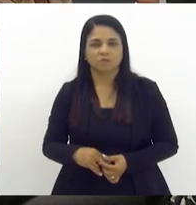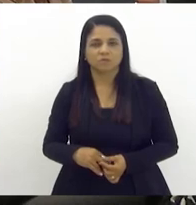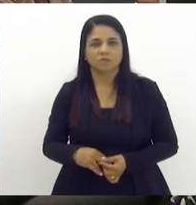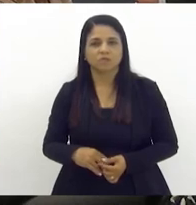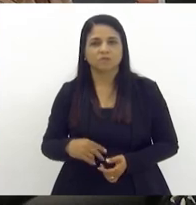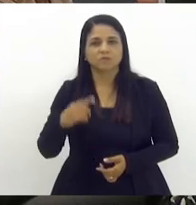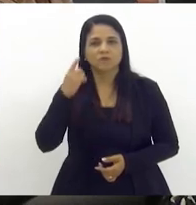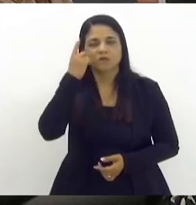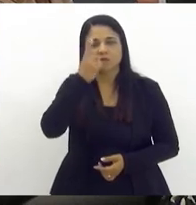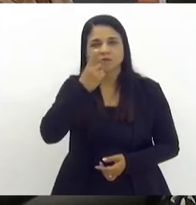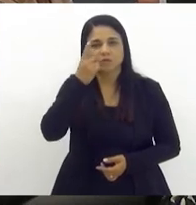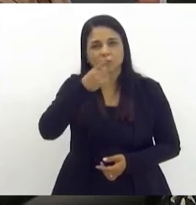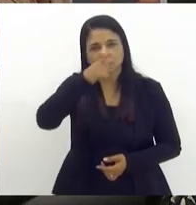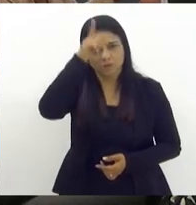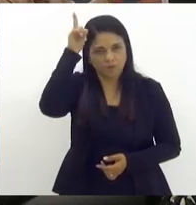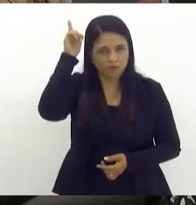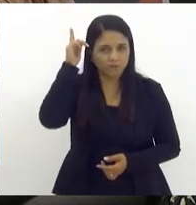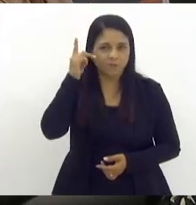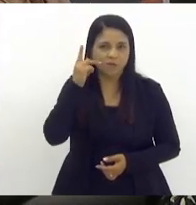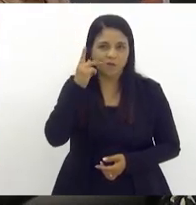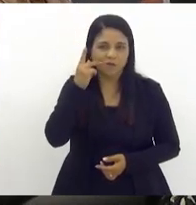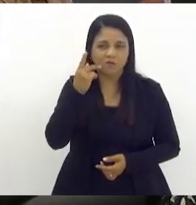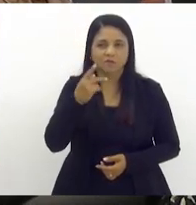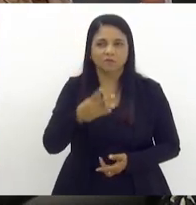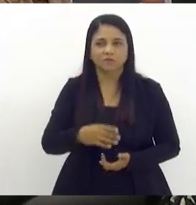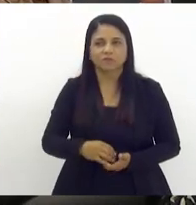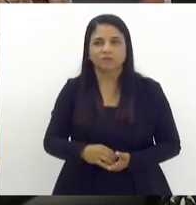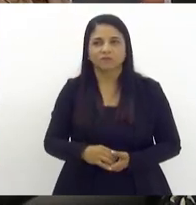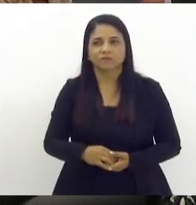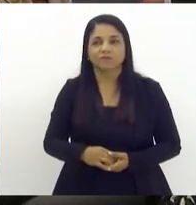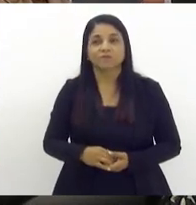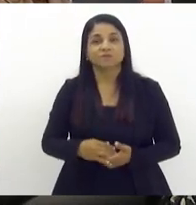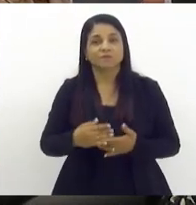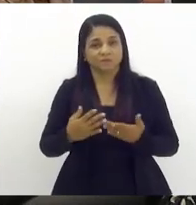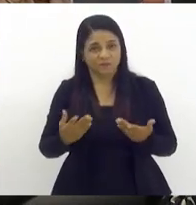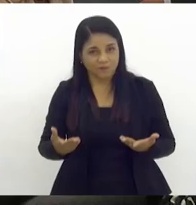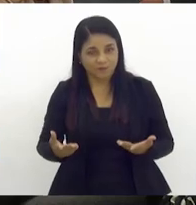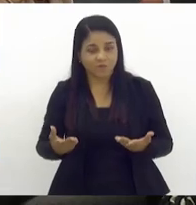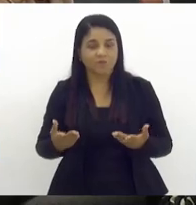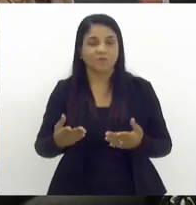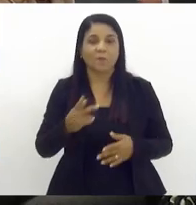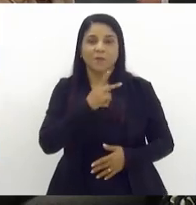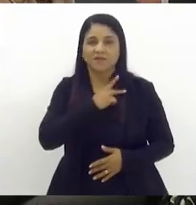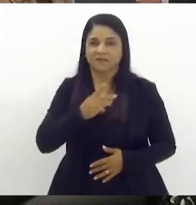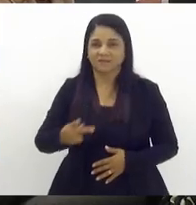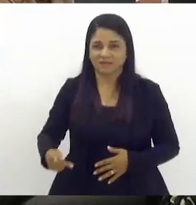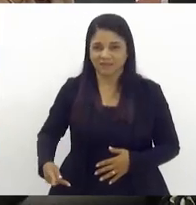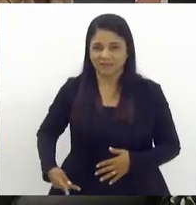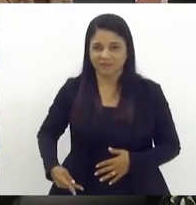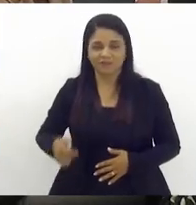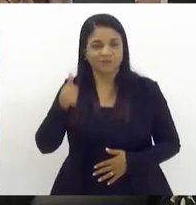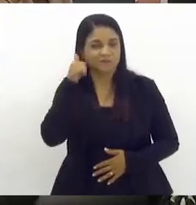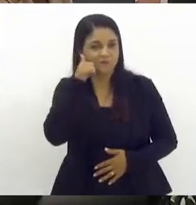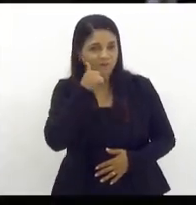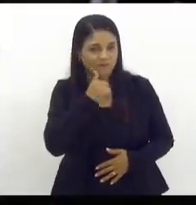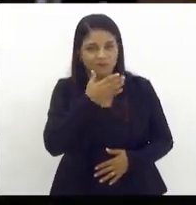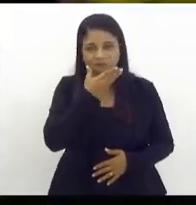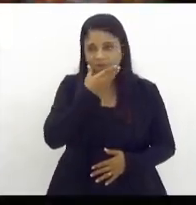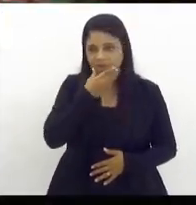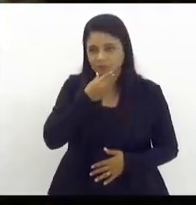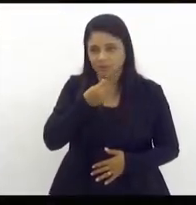Deputado Luiz Paulo. Senhor presidente, senhoras e senhores